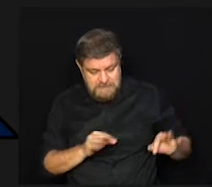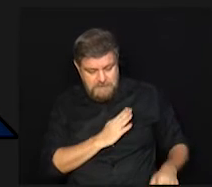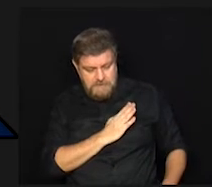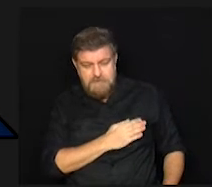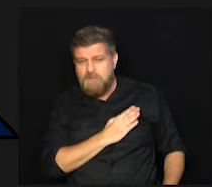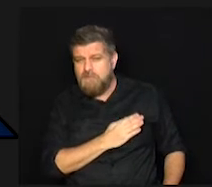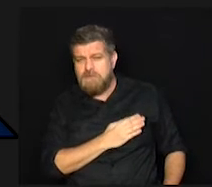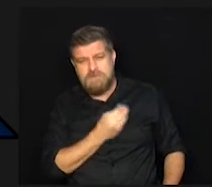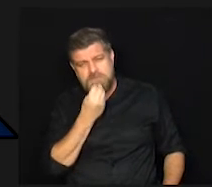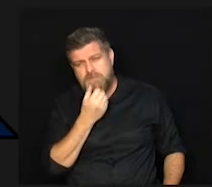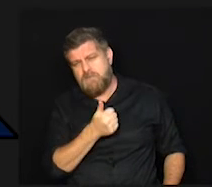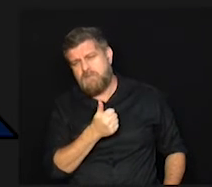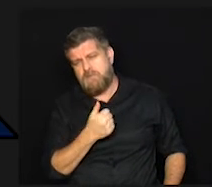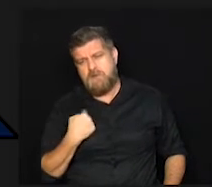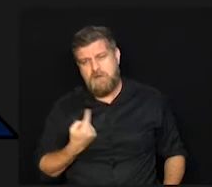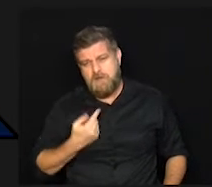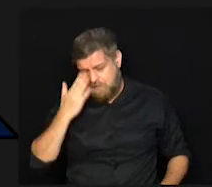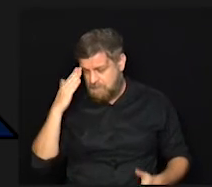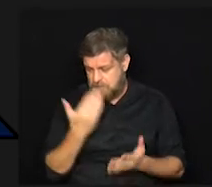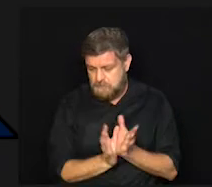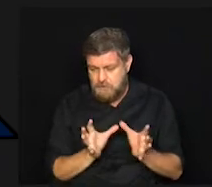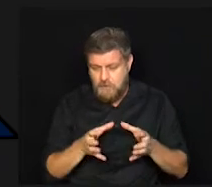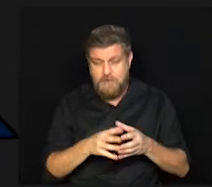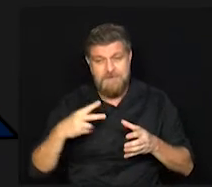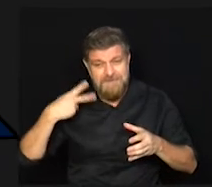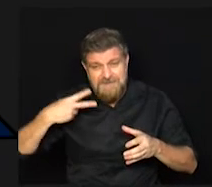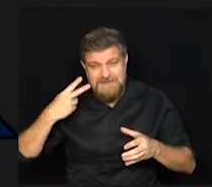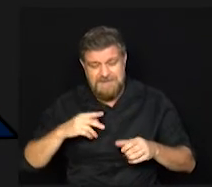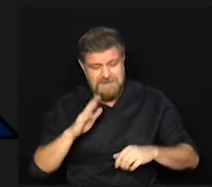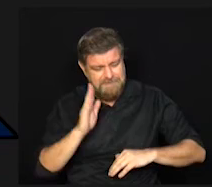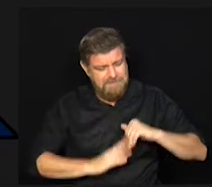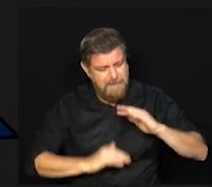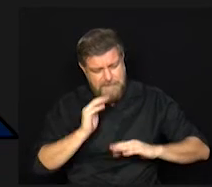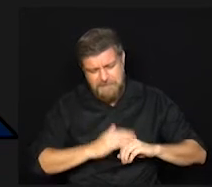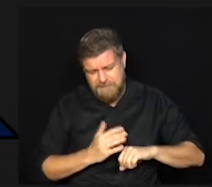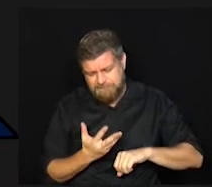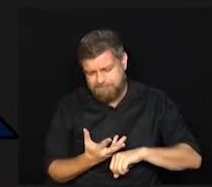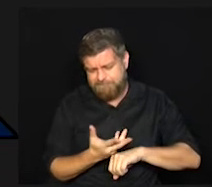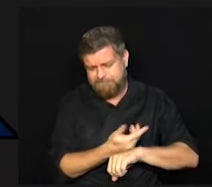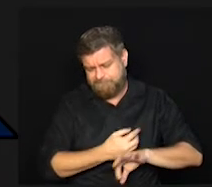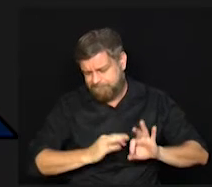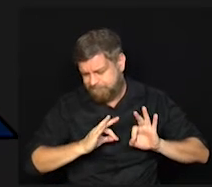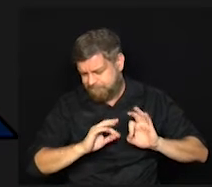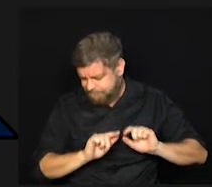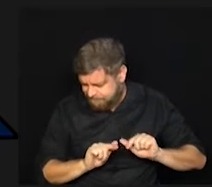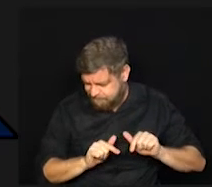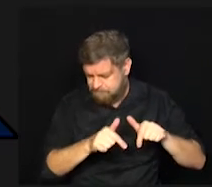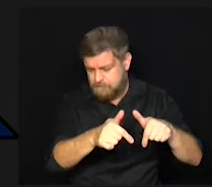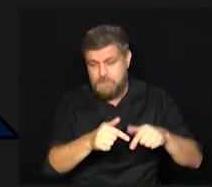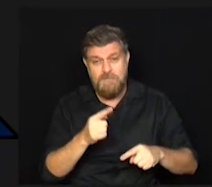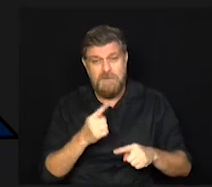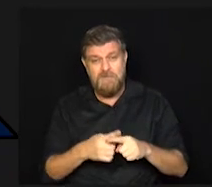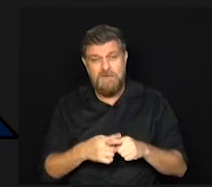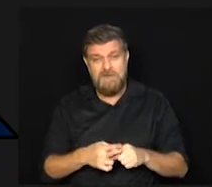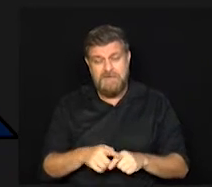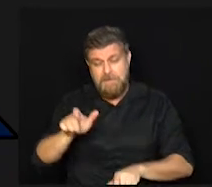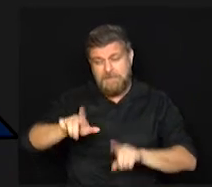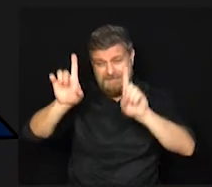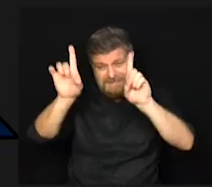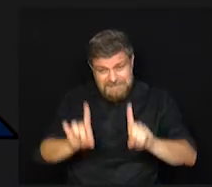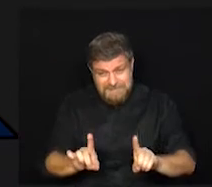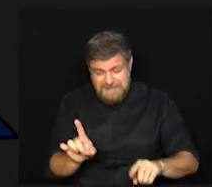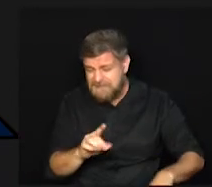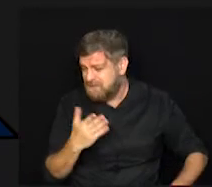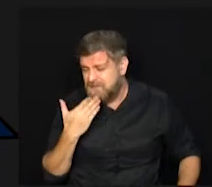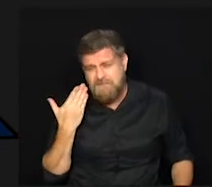tenho certeza que essa comissão vai fazer um excelente trabalho, porque deficiência não é fácil